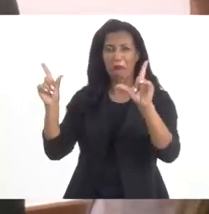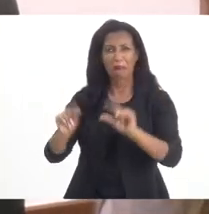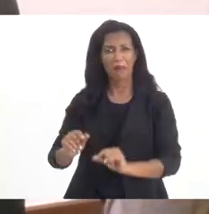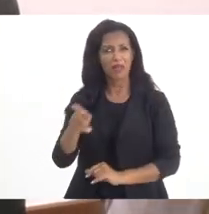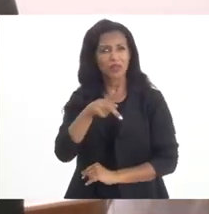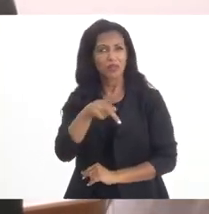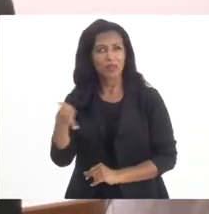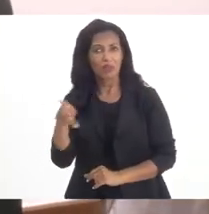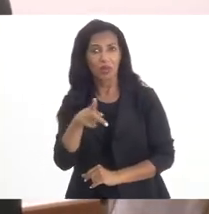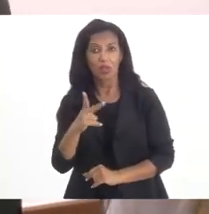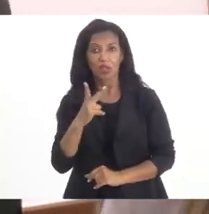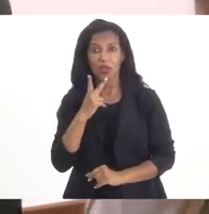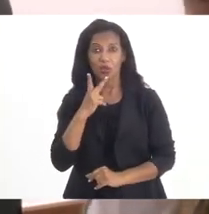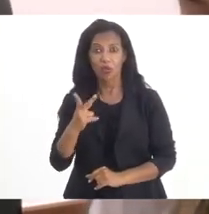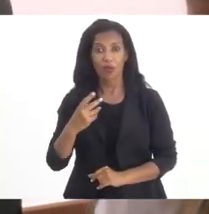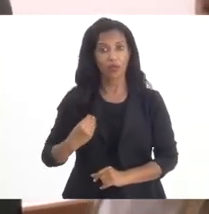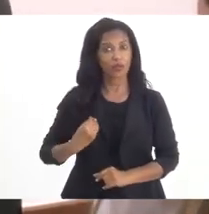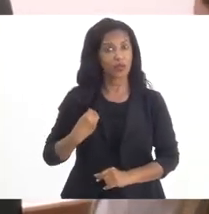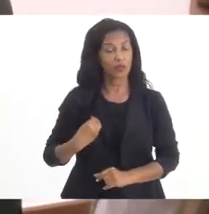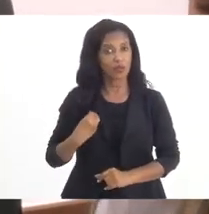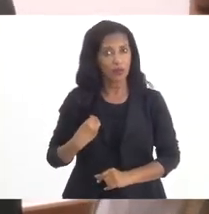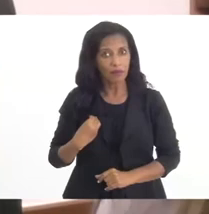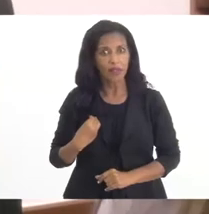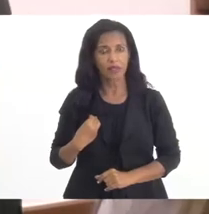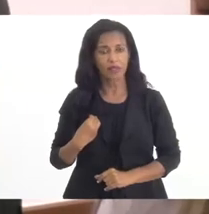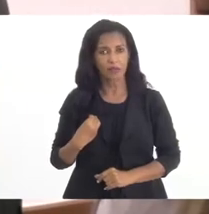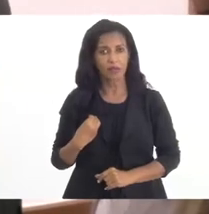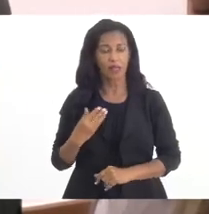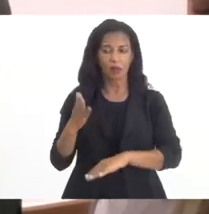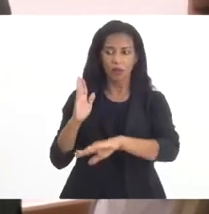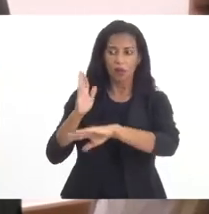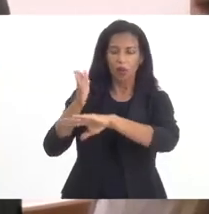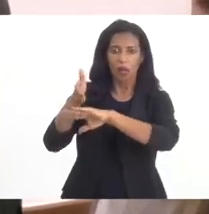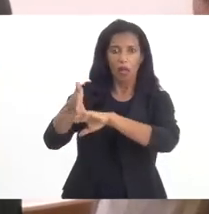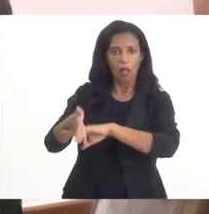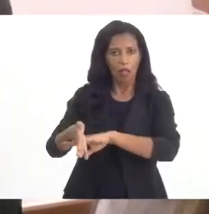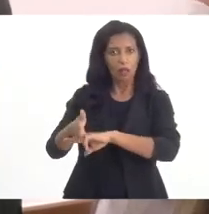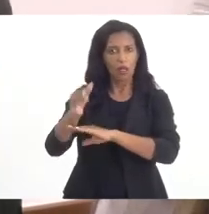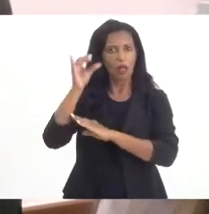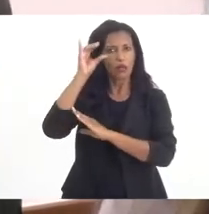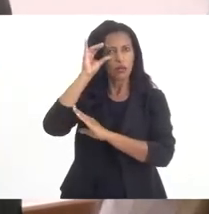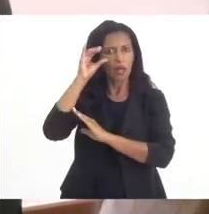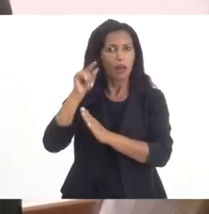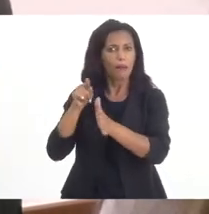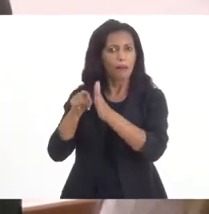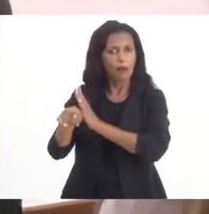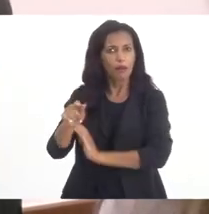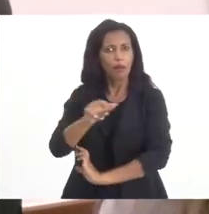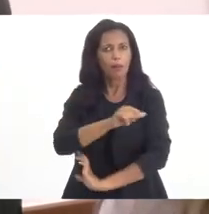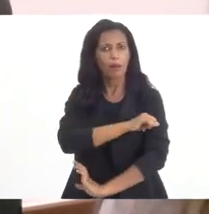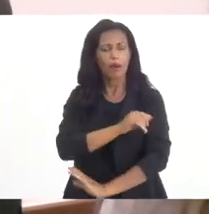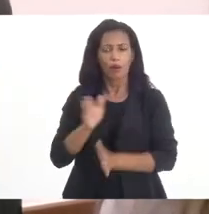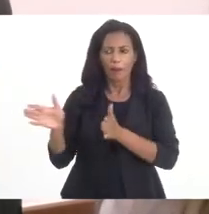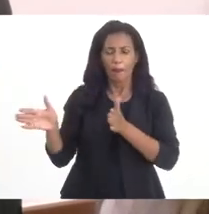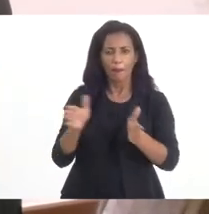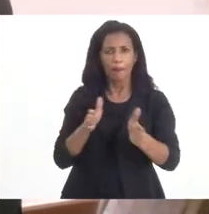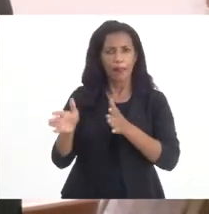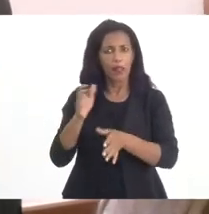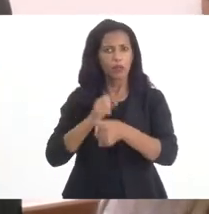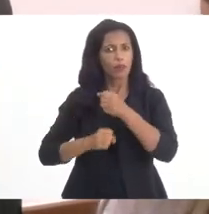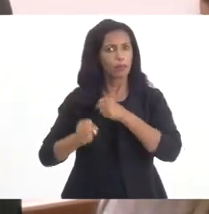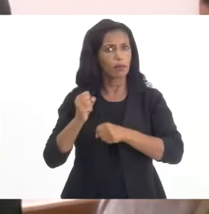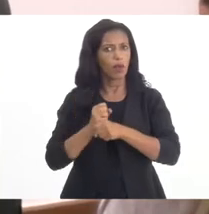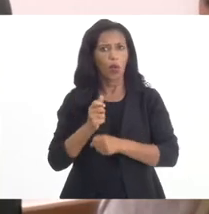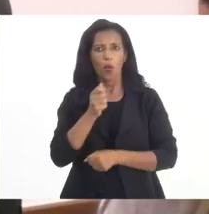professores ainda, e eu estou falando de vivência pessoal. Vocês podem entrar no Instagram e perguntar para qualquer aluno. Período passado, não teve